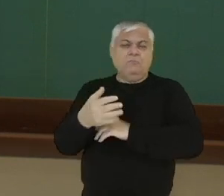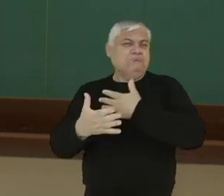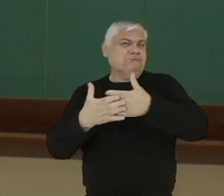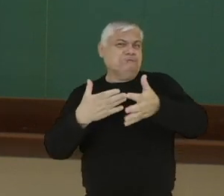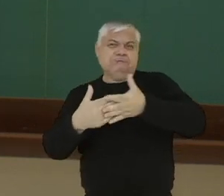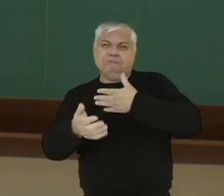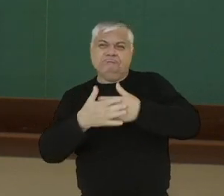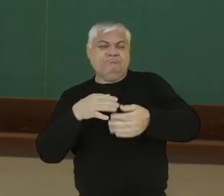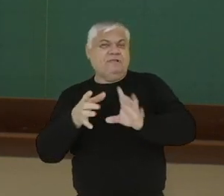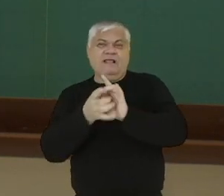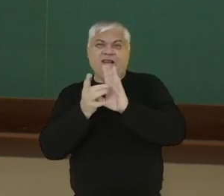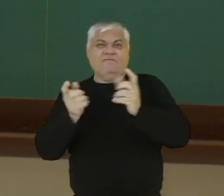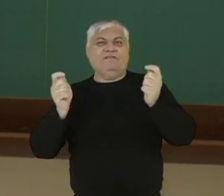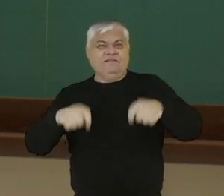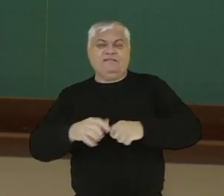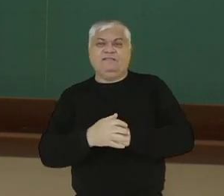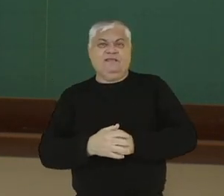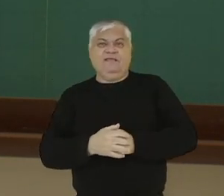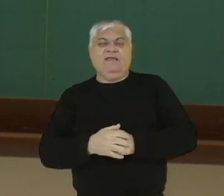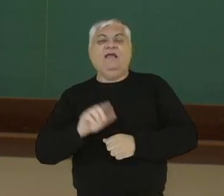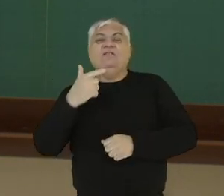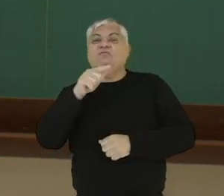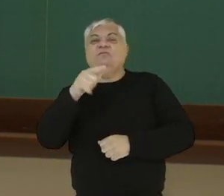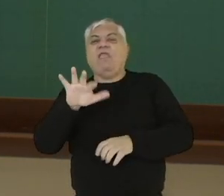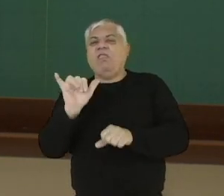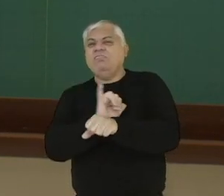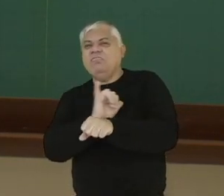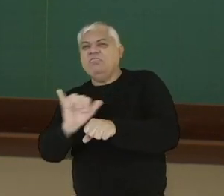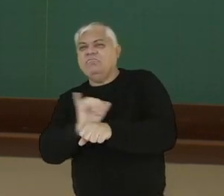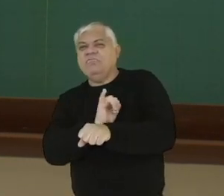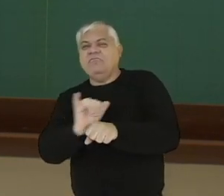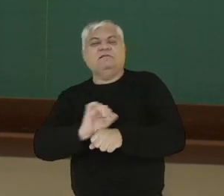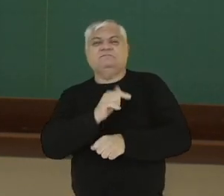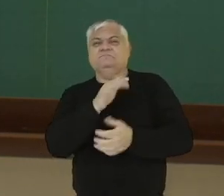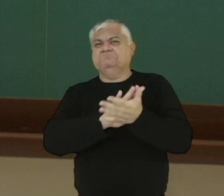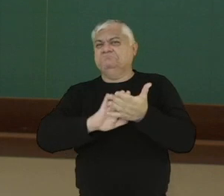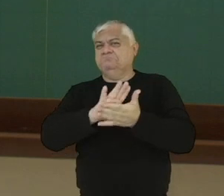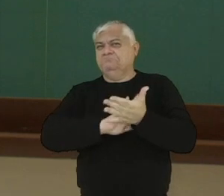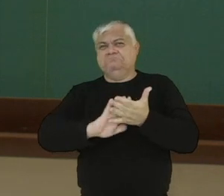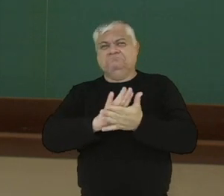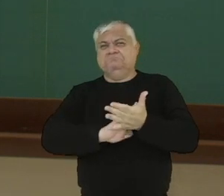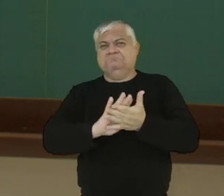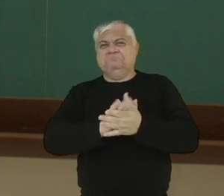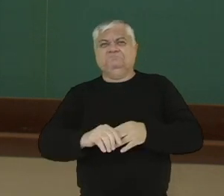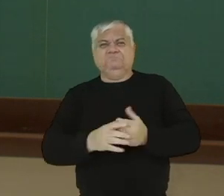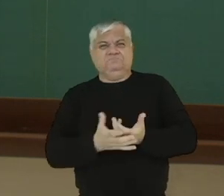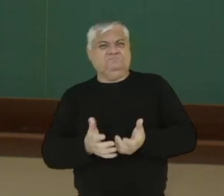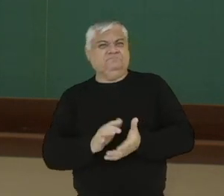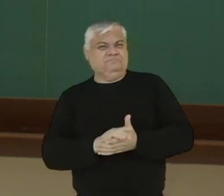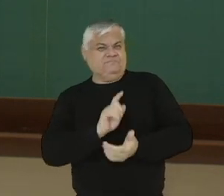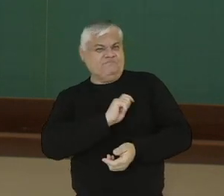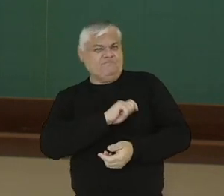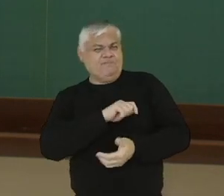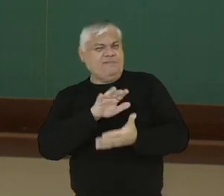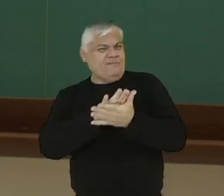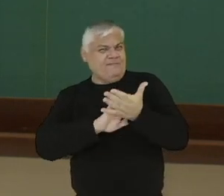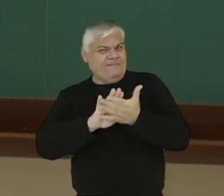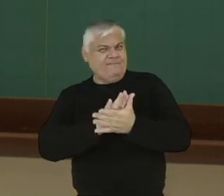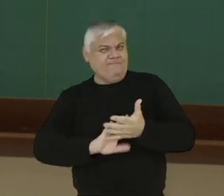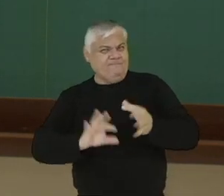cair, tá? Porque não tem nenhuma interferência na constituição dele que faça com que um lado fique mais pesado do que o outro, tá